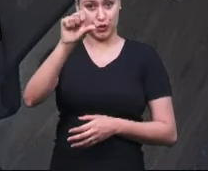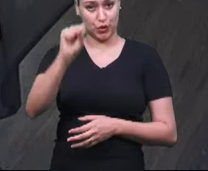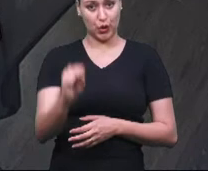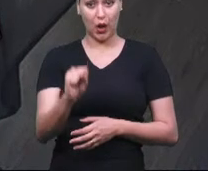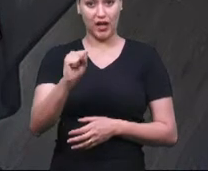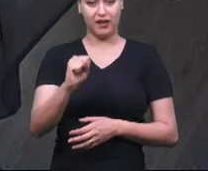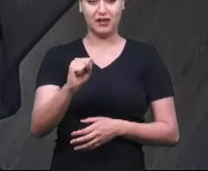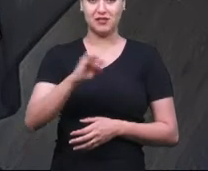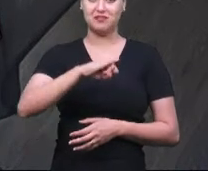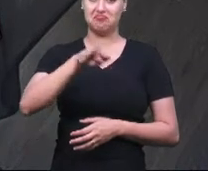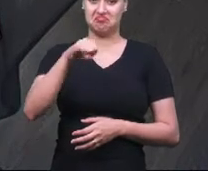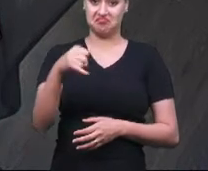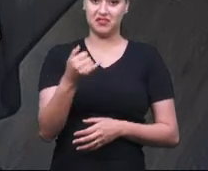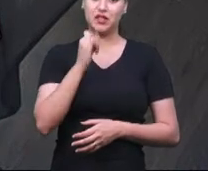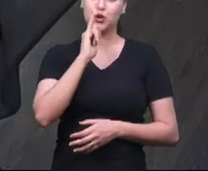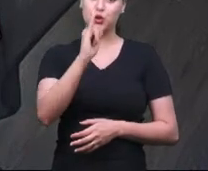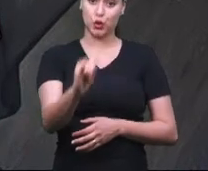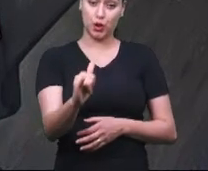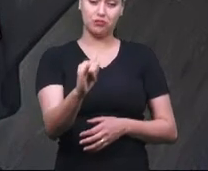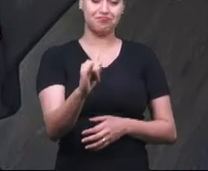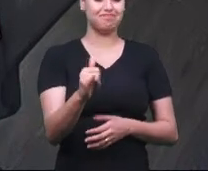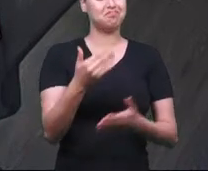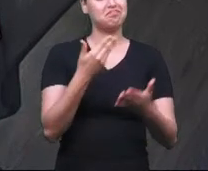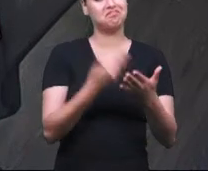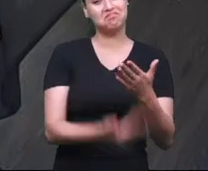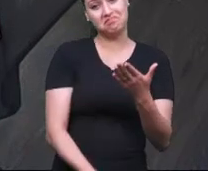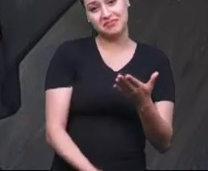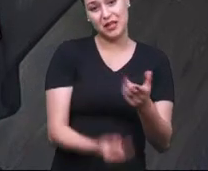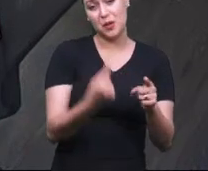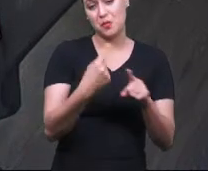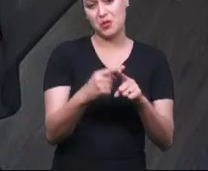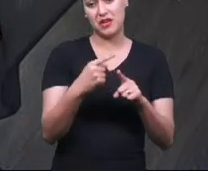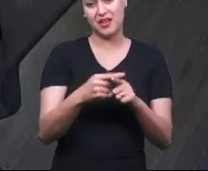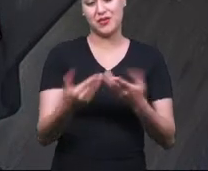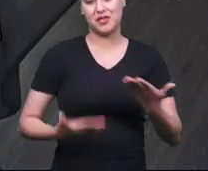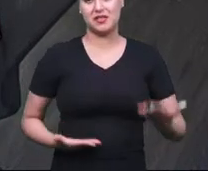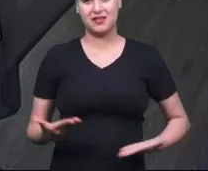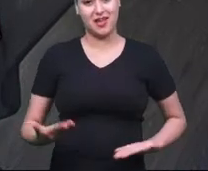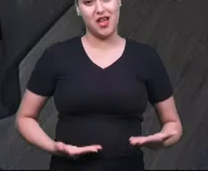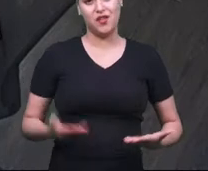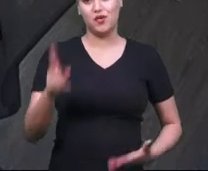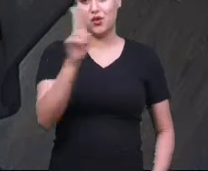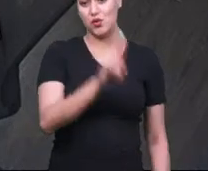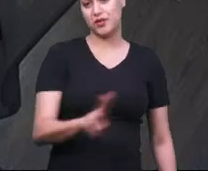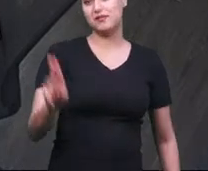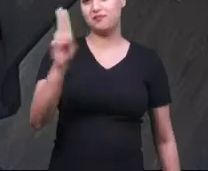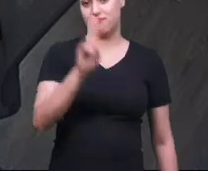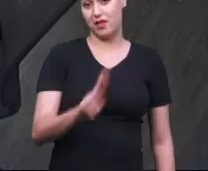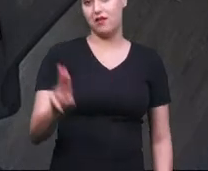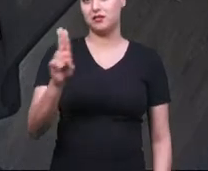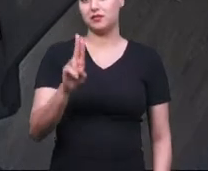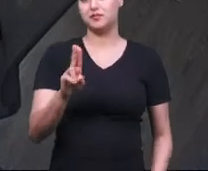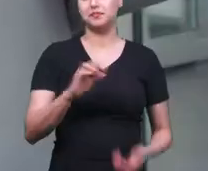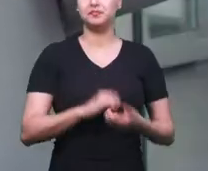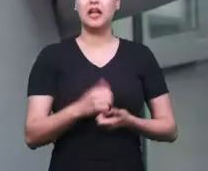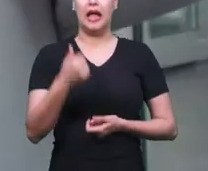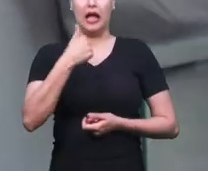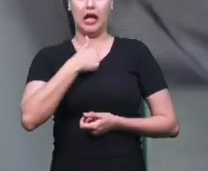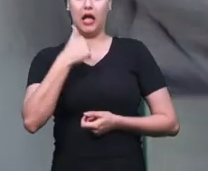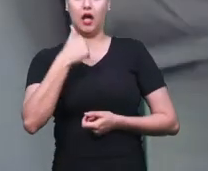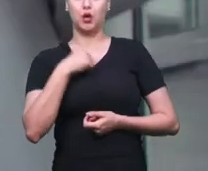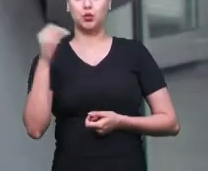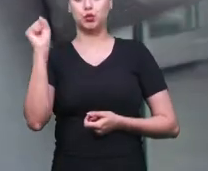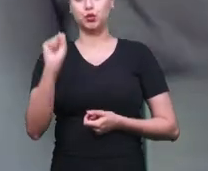vi um servo usado como aquele. Mas aí, eu estava solteiro, tive